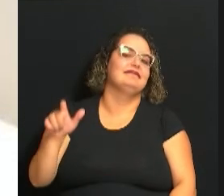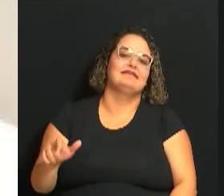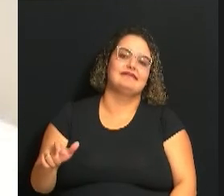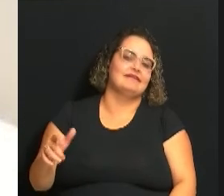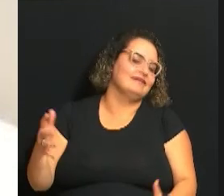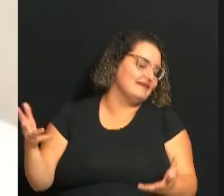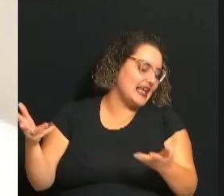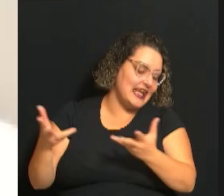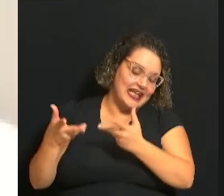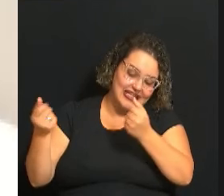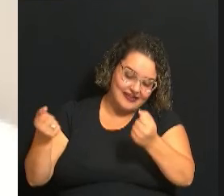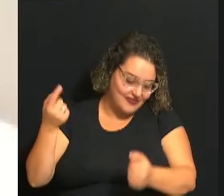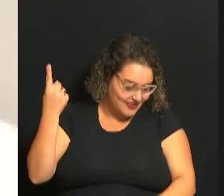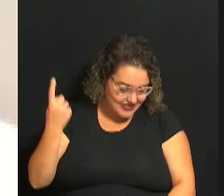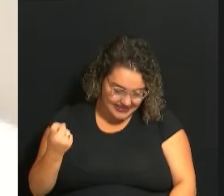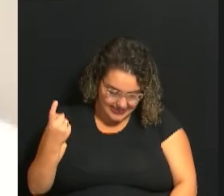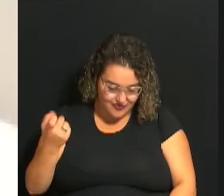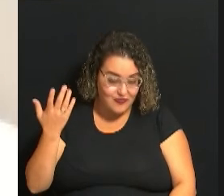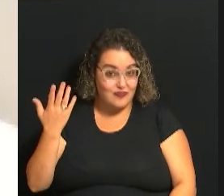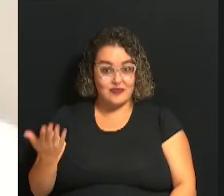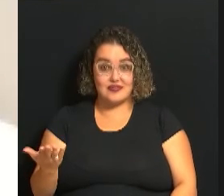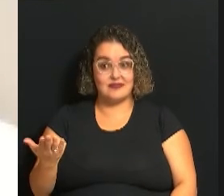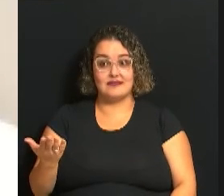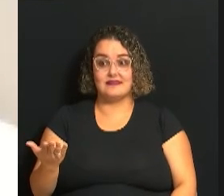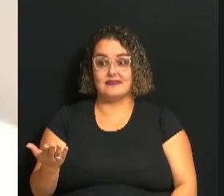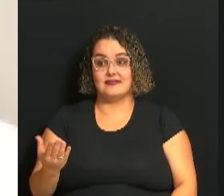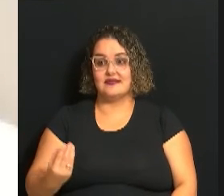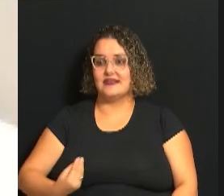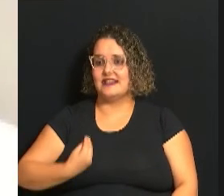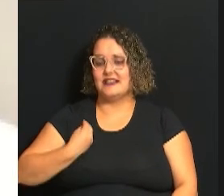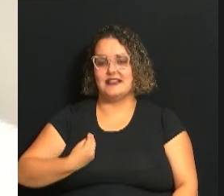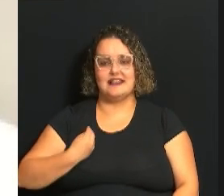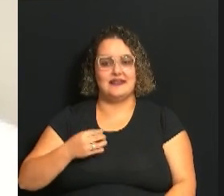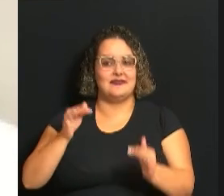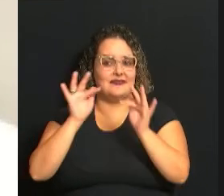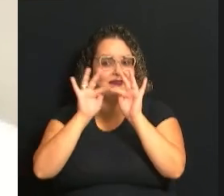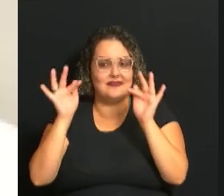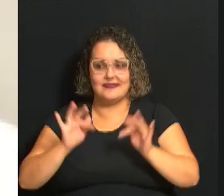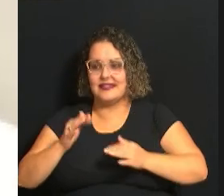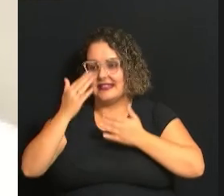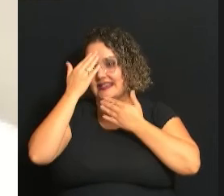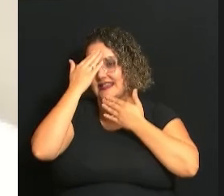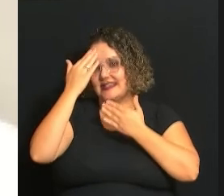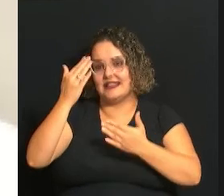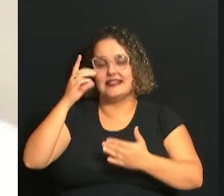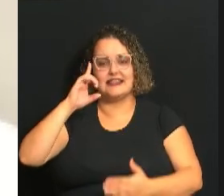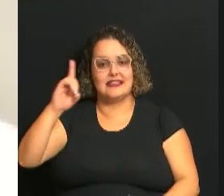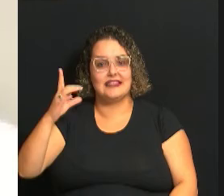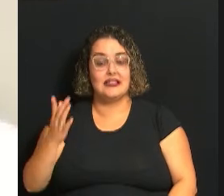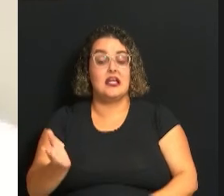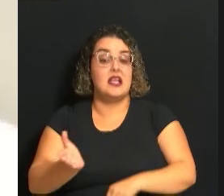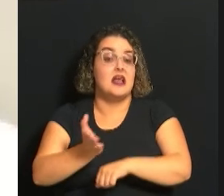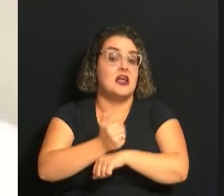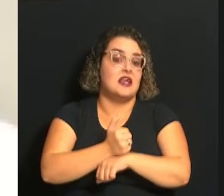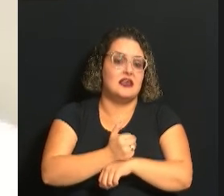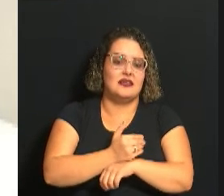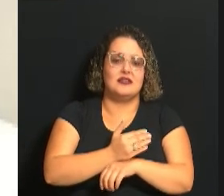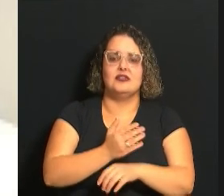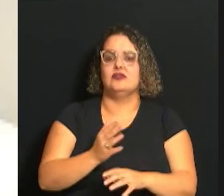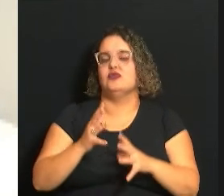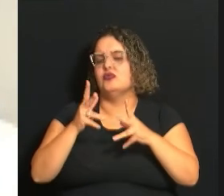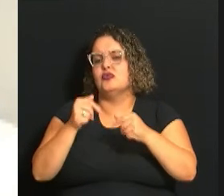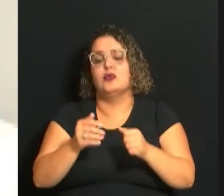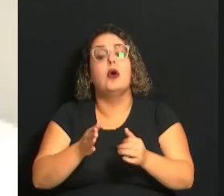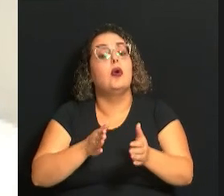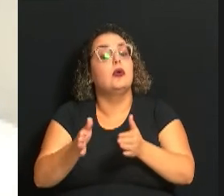ele é único, e a gente vive muito feliz, graças a Deus, antes de tudo isso, durante o